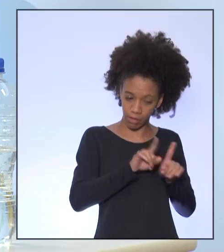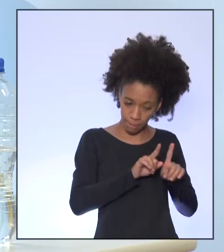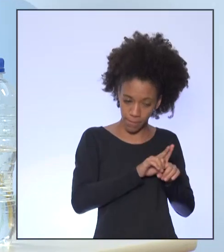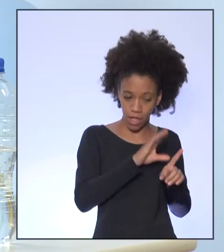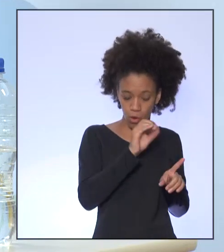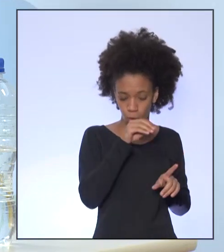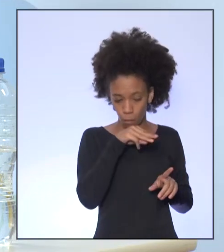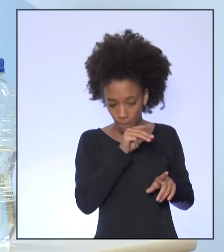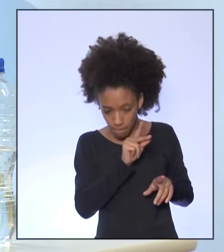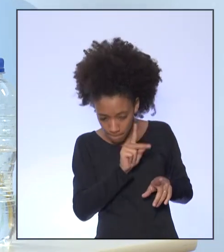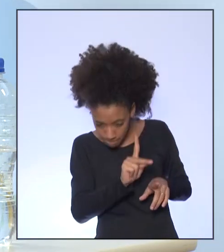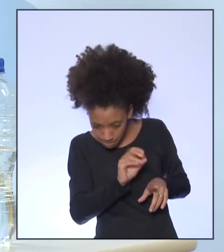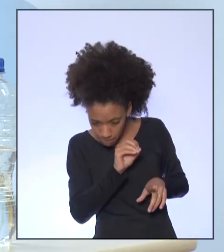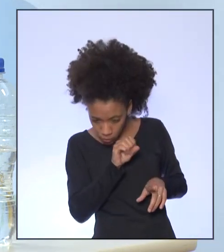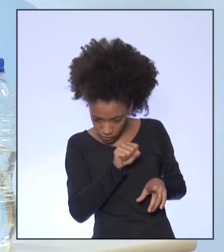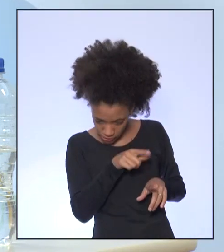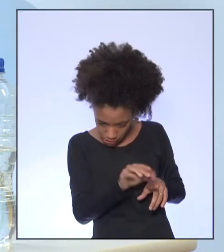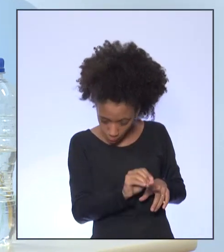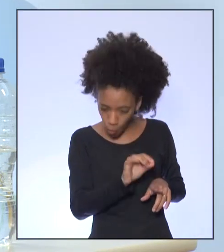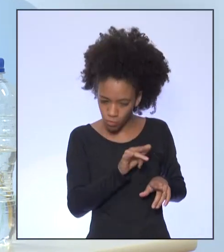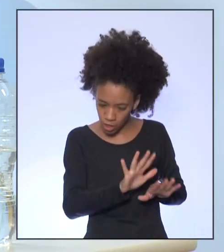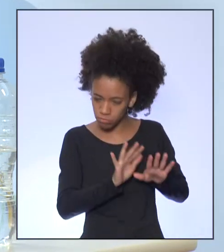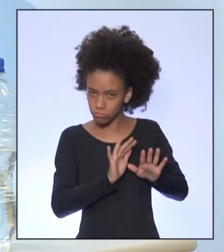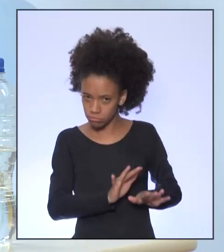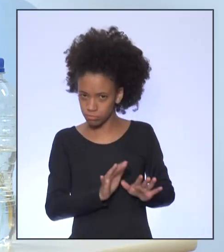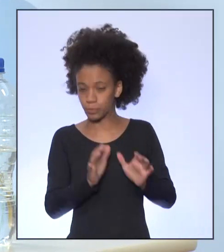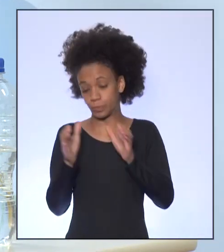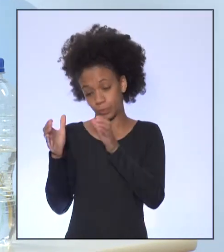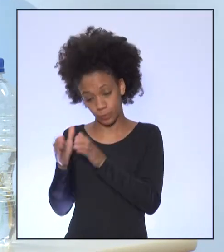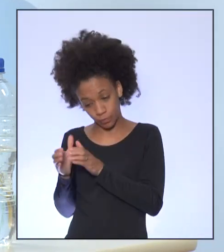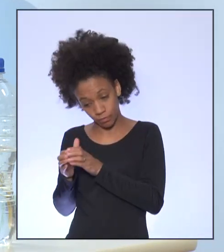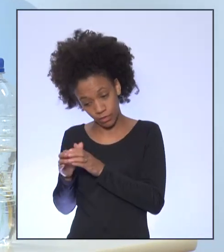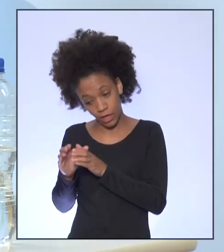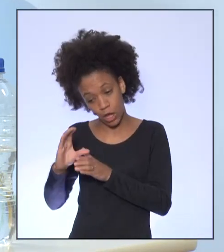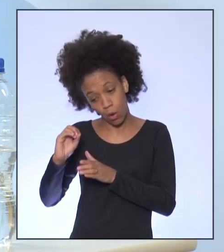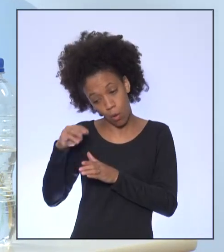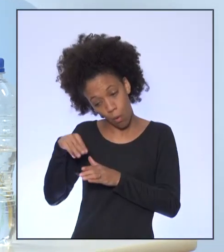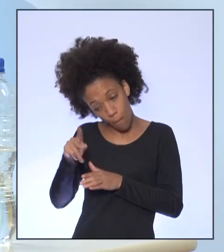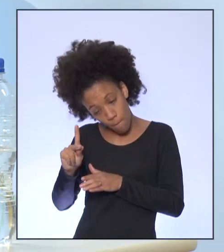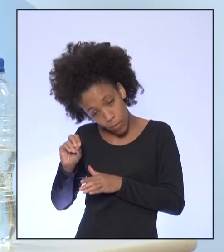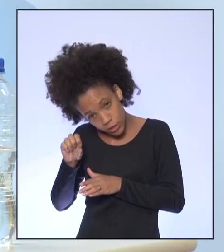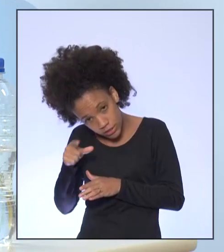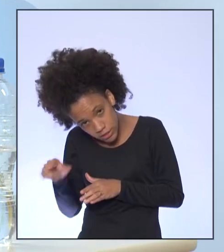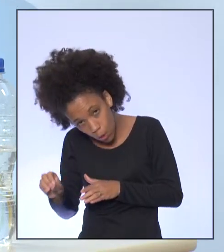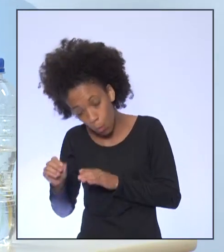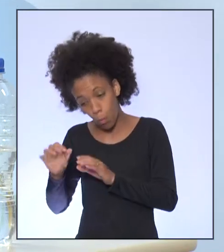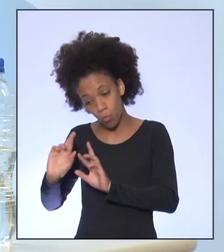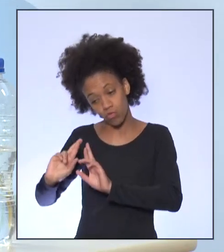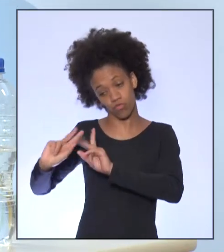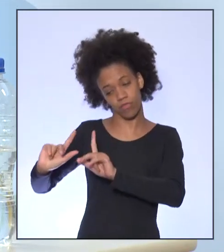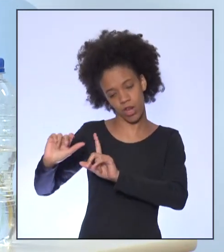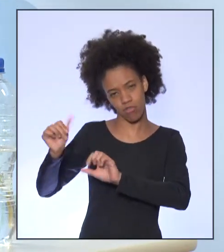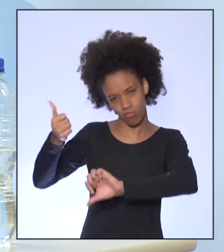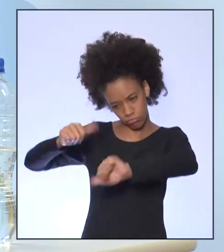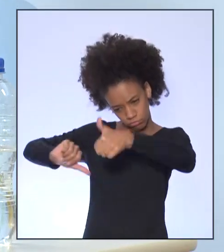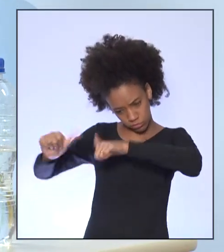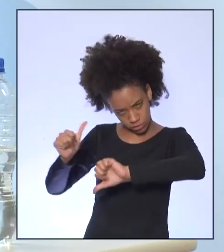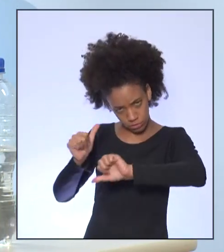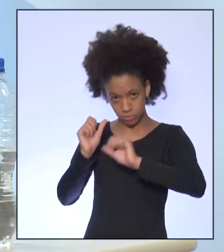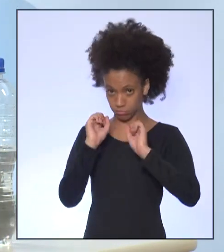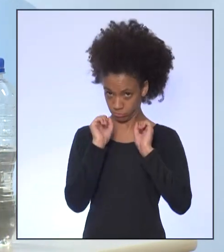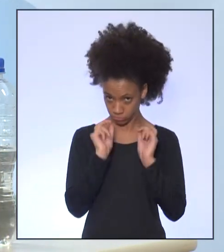igual transformação física, composição diferente, transformação química. Tudo